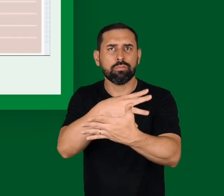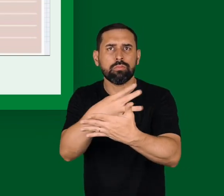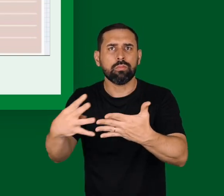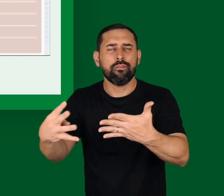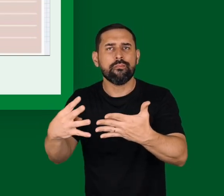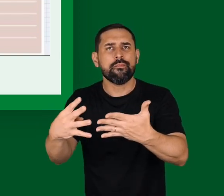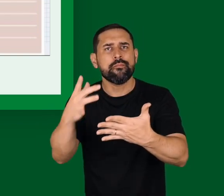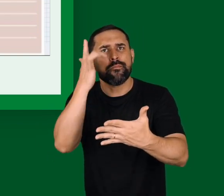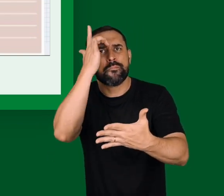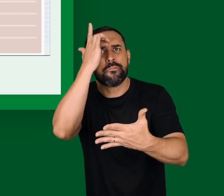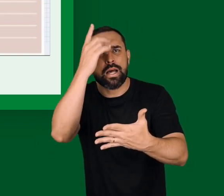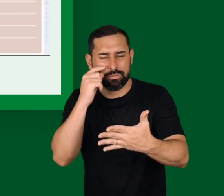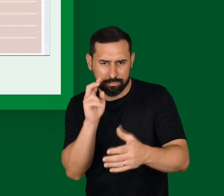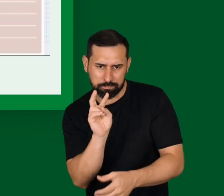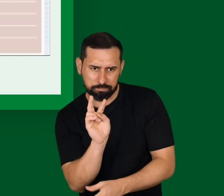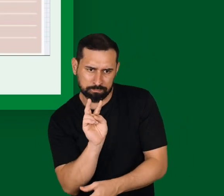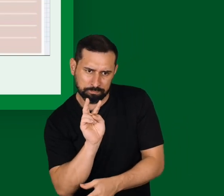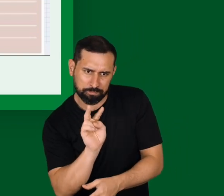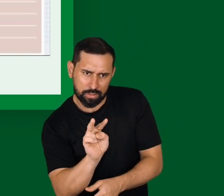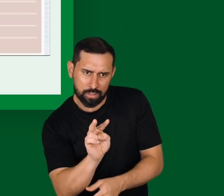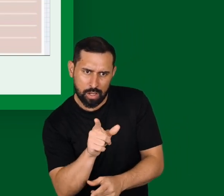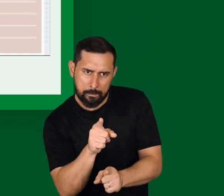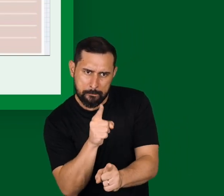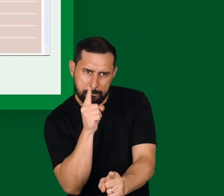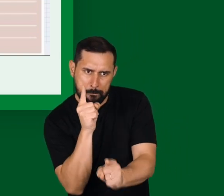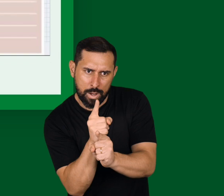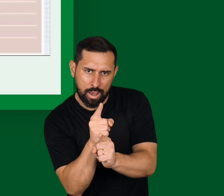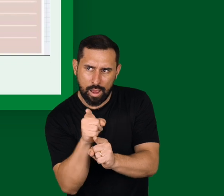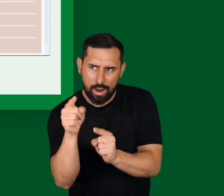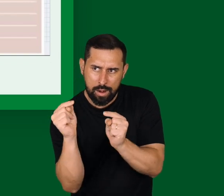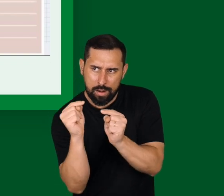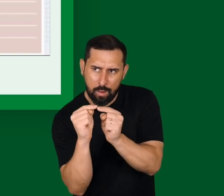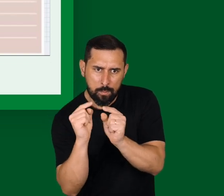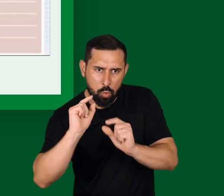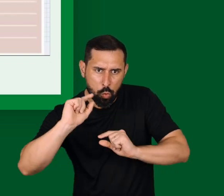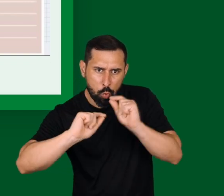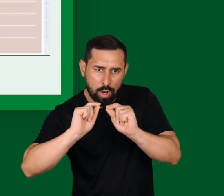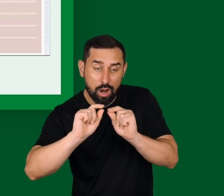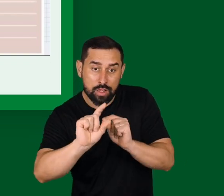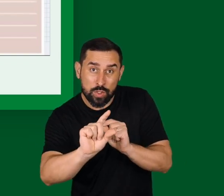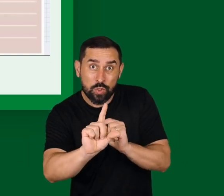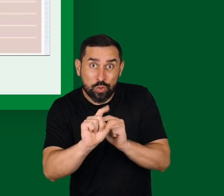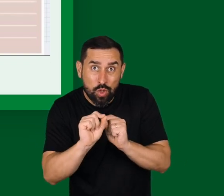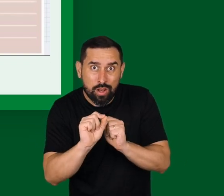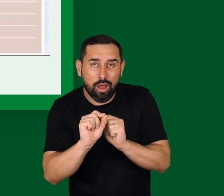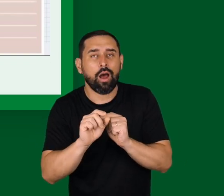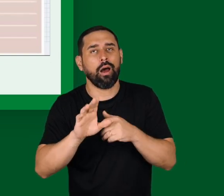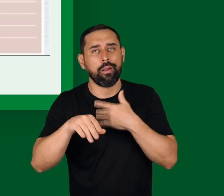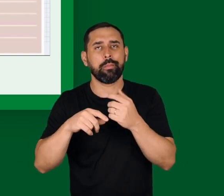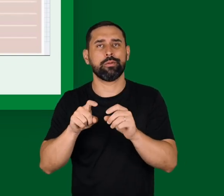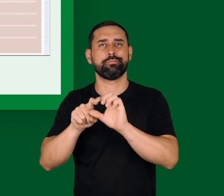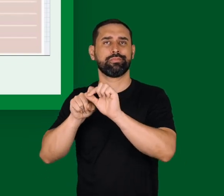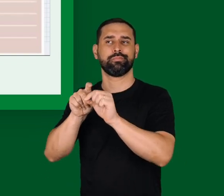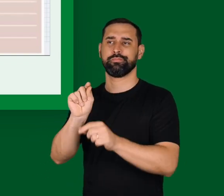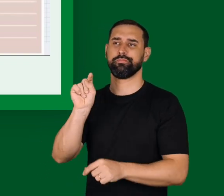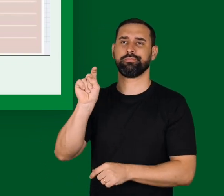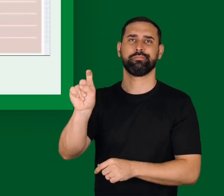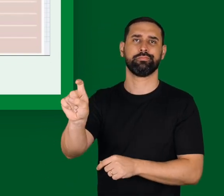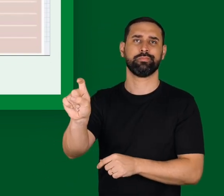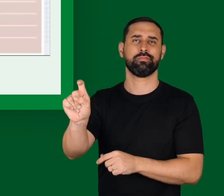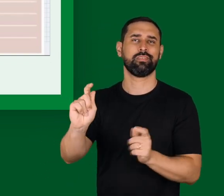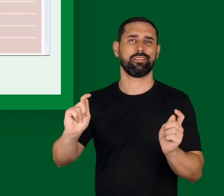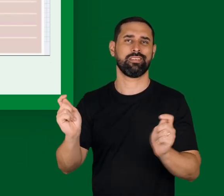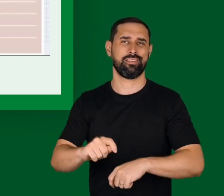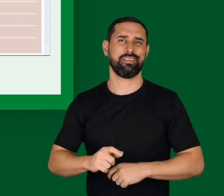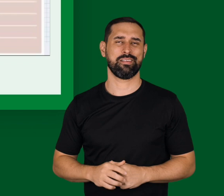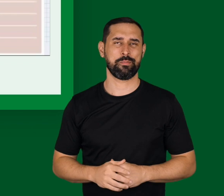decorar, mas ela tem que estar ali fácil para a gente consultar, para fazer a escolha